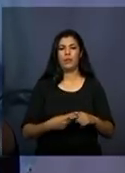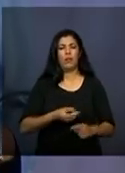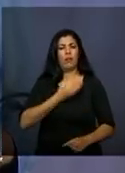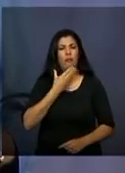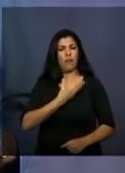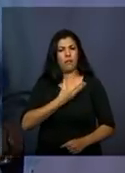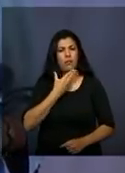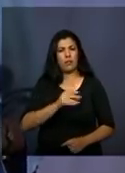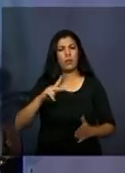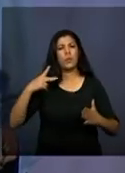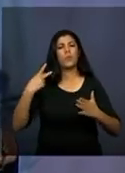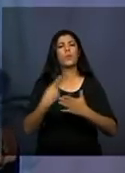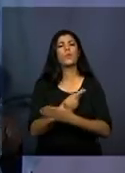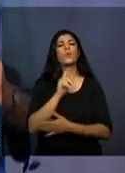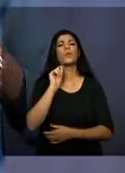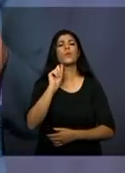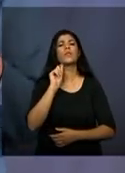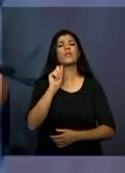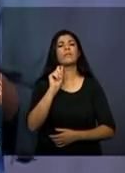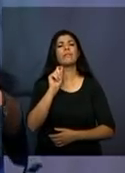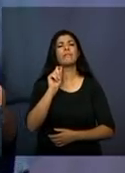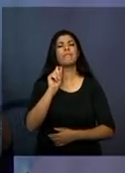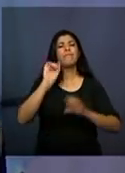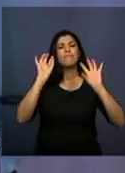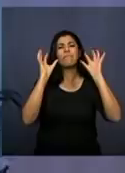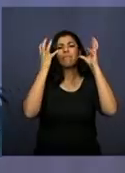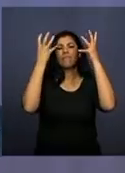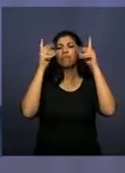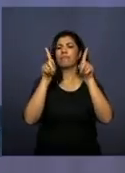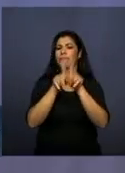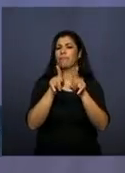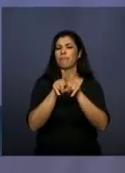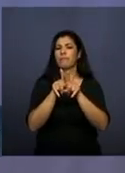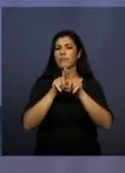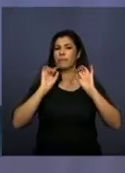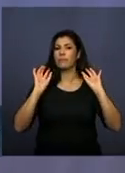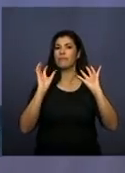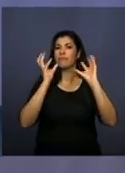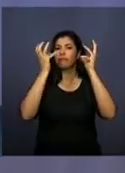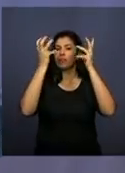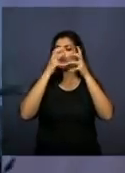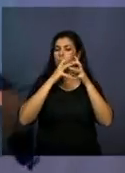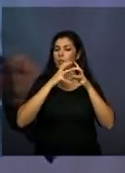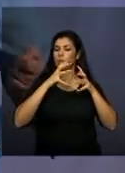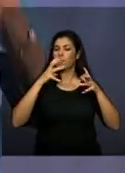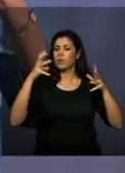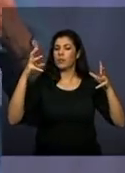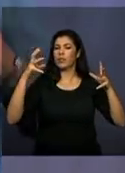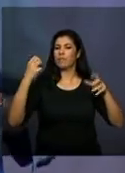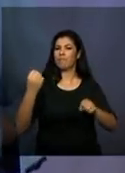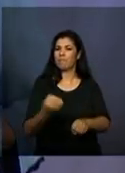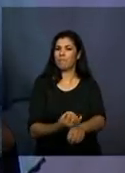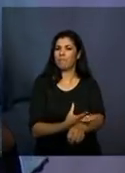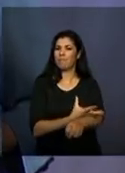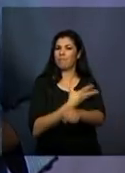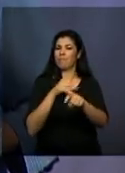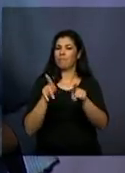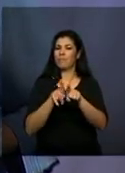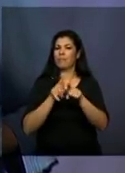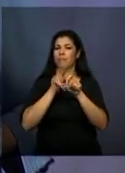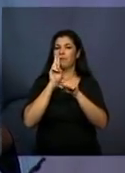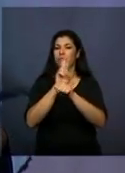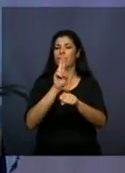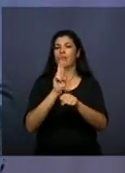é uma hora da gente celebrar isso, celebrar essa imensa energia e esperança